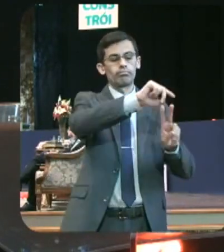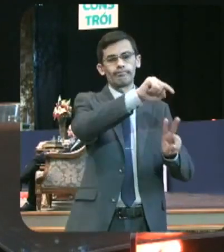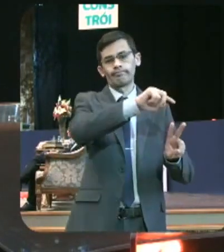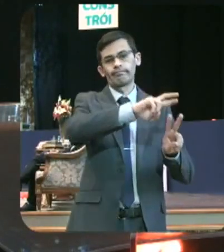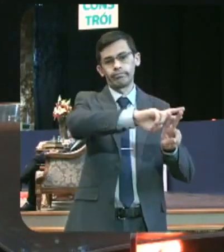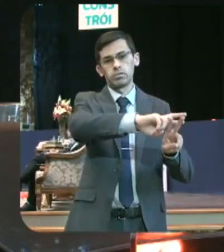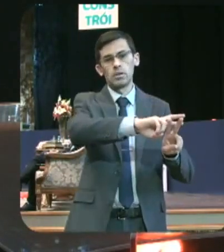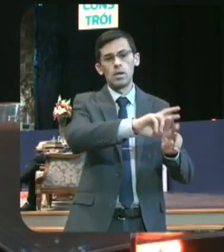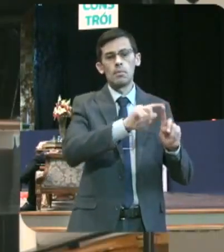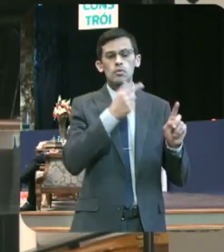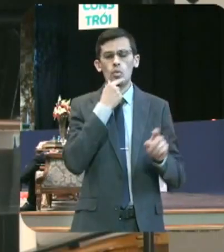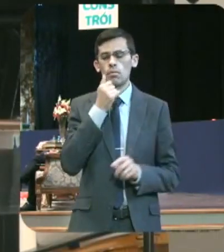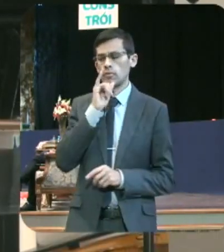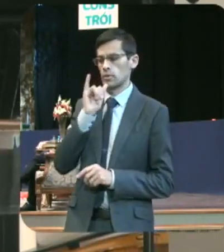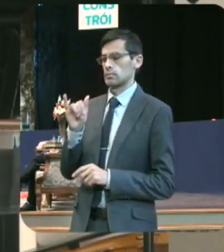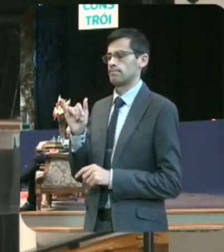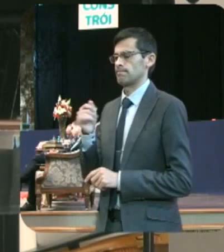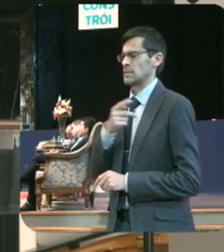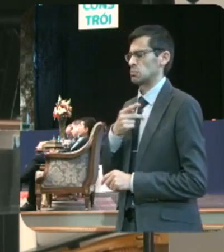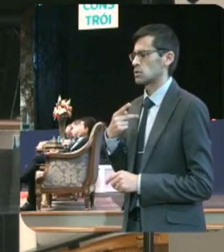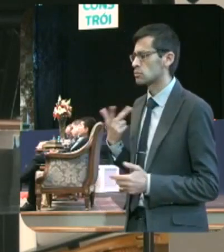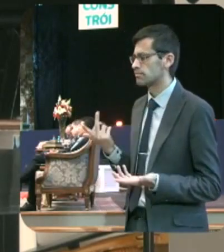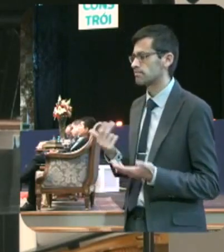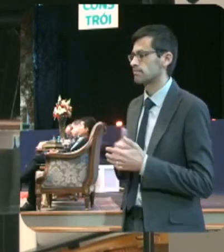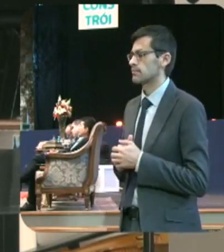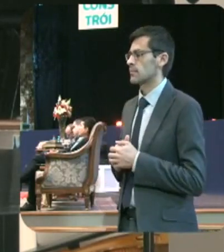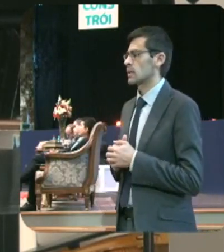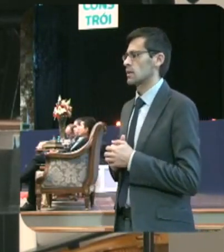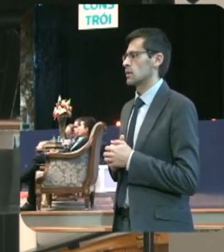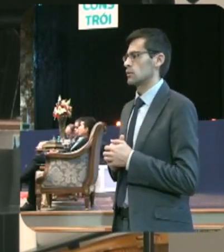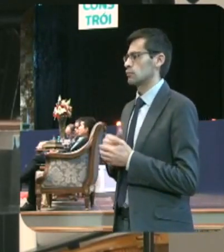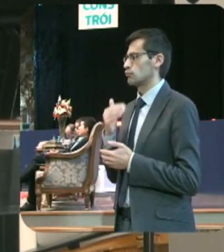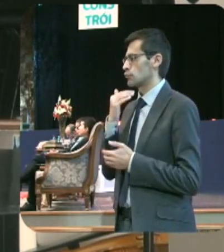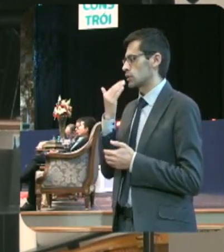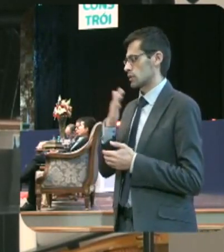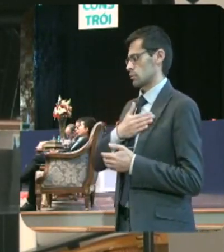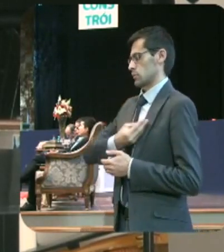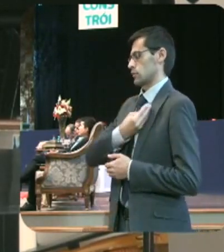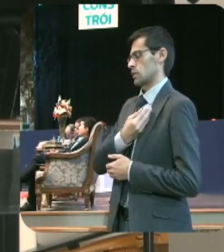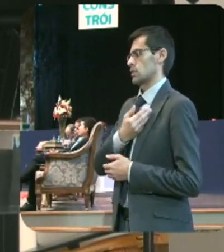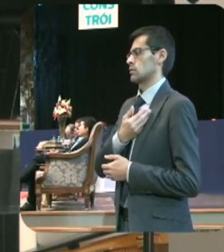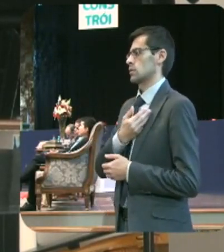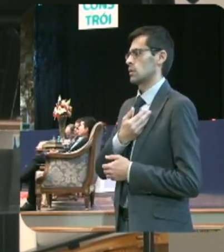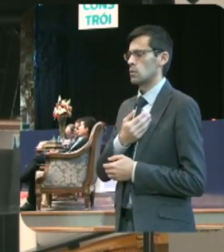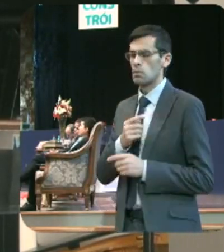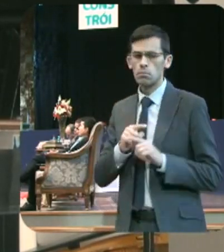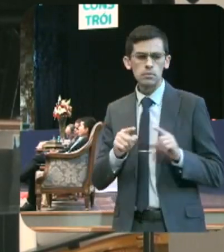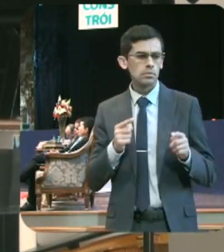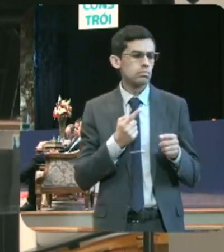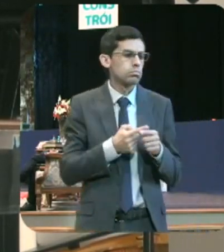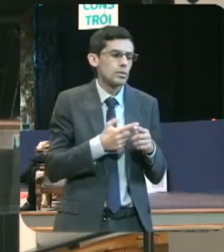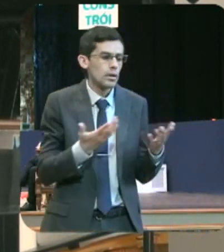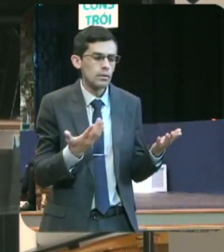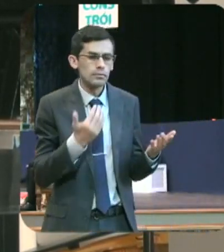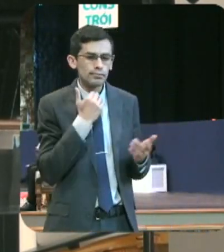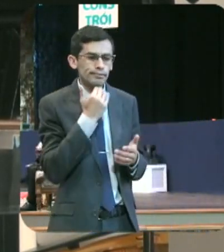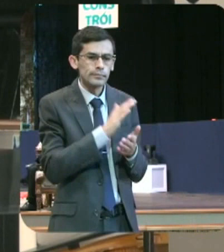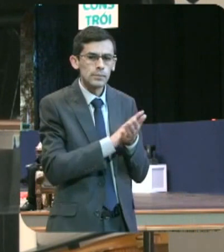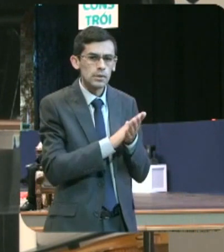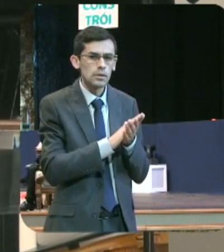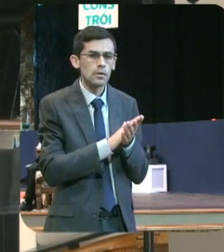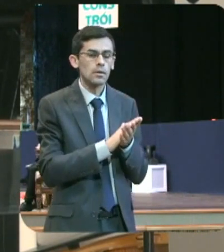ele disse para mim assim: pastor, não tem jeito para mim. Eu falei: por que não tem jeito?